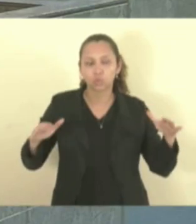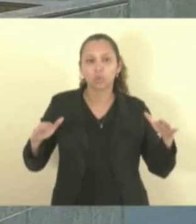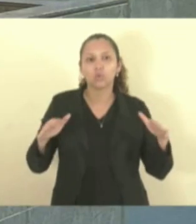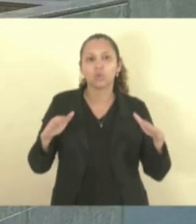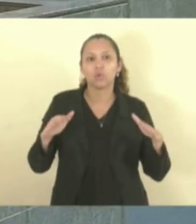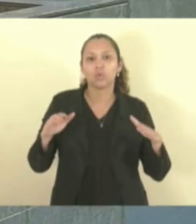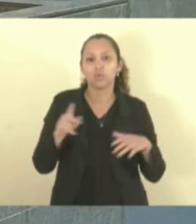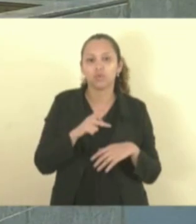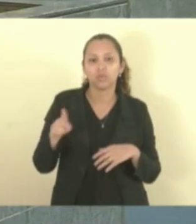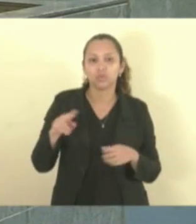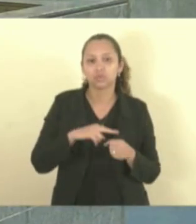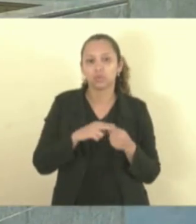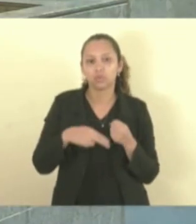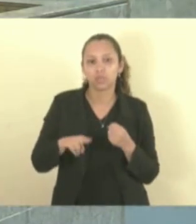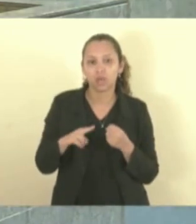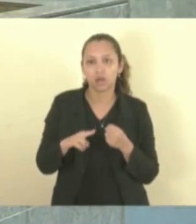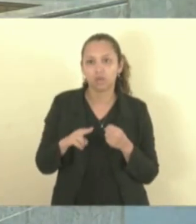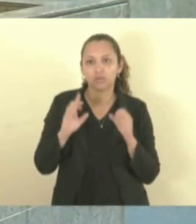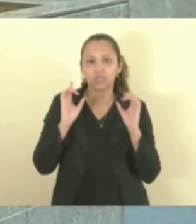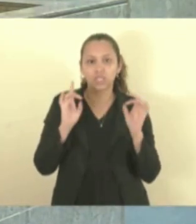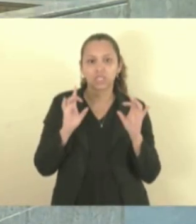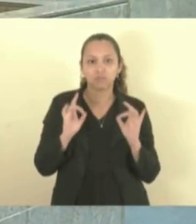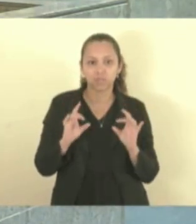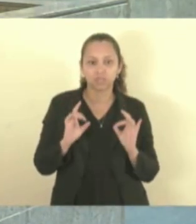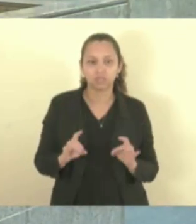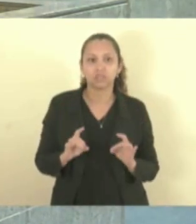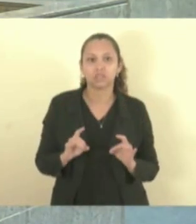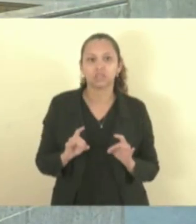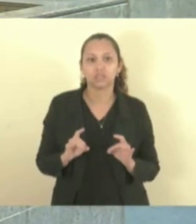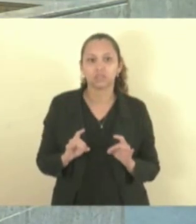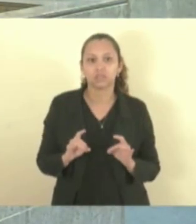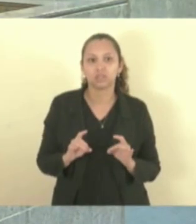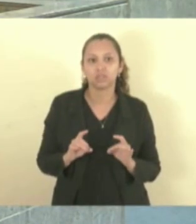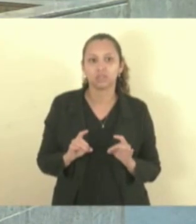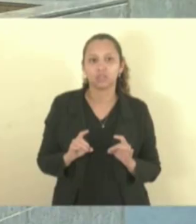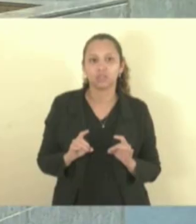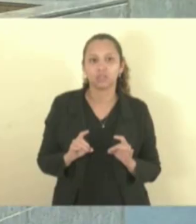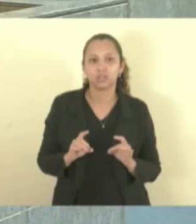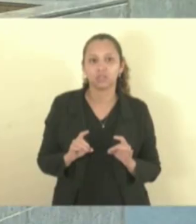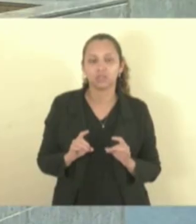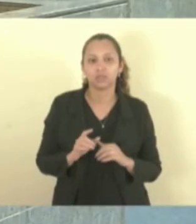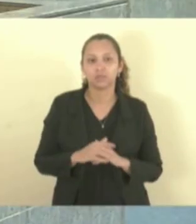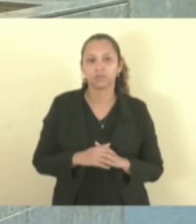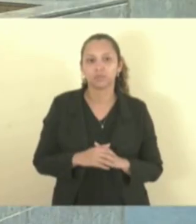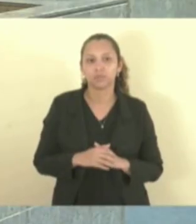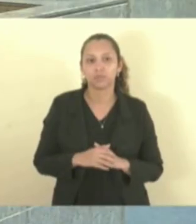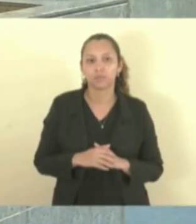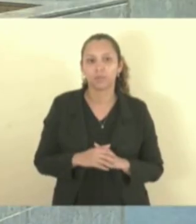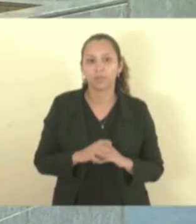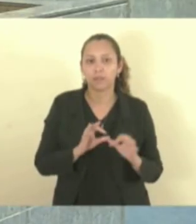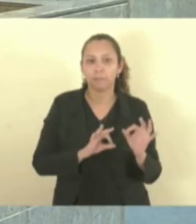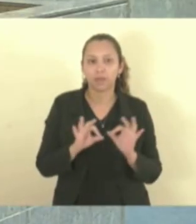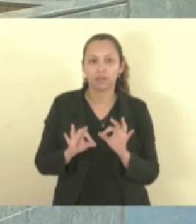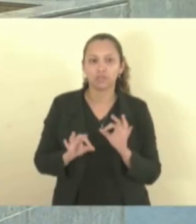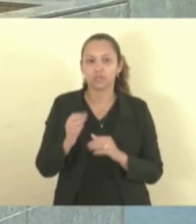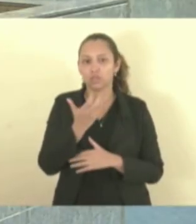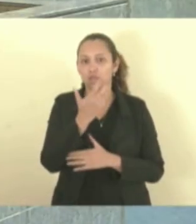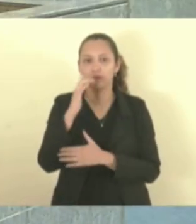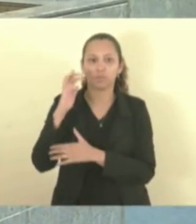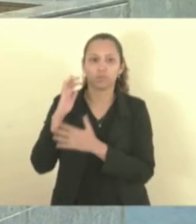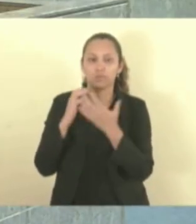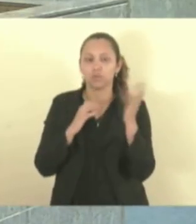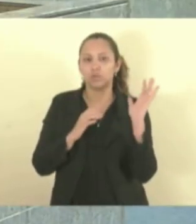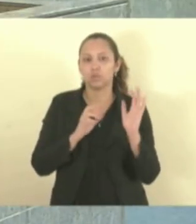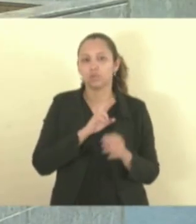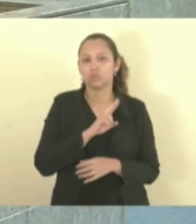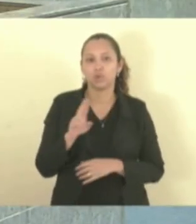Estado do Espírito Santo e especialista em limnologia e planejamento ambiental, o senhor